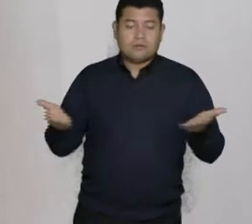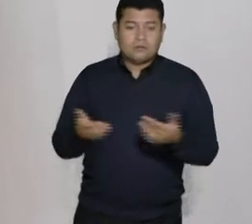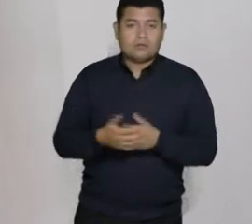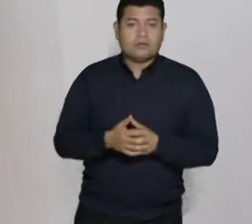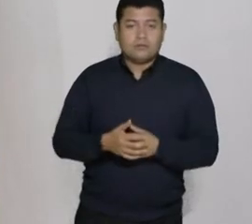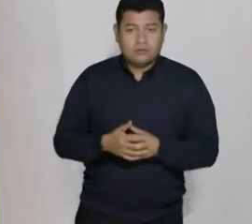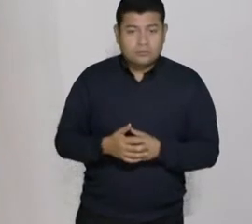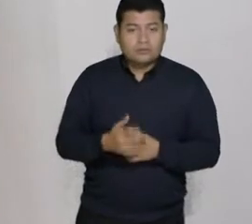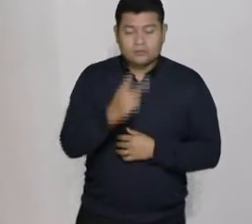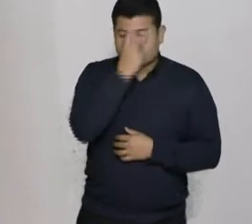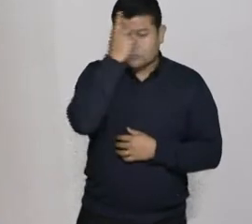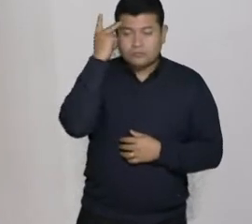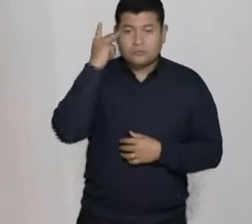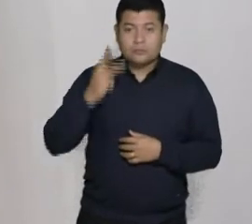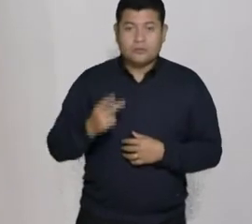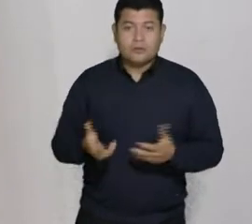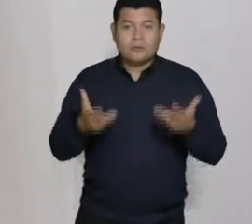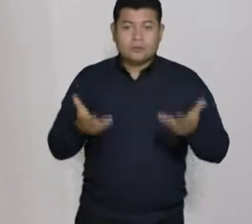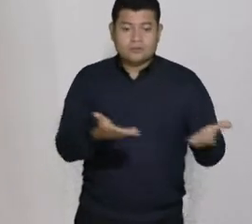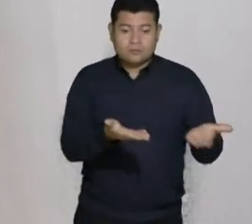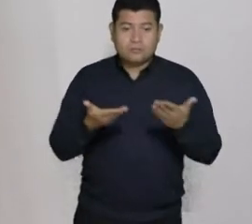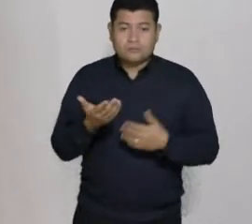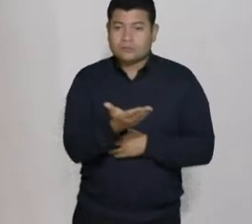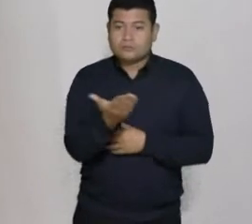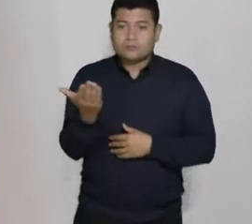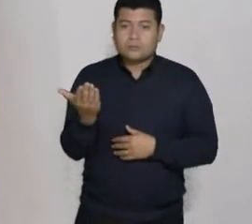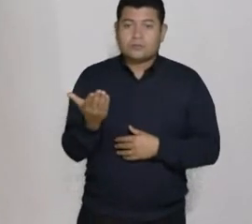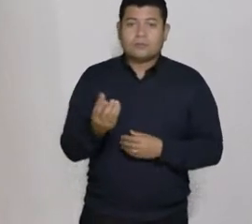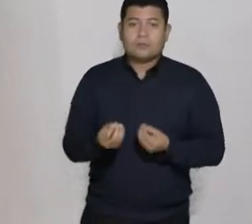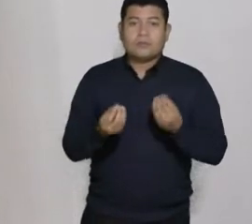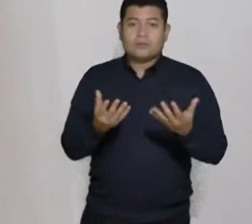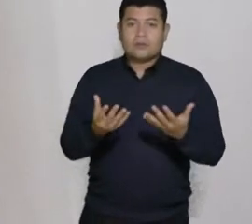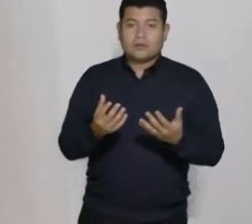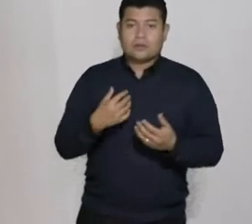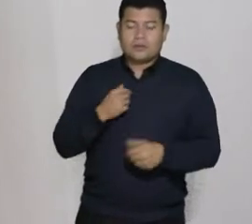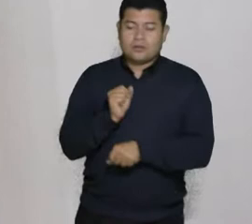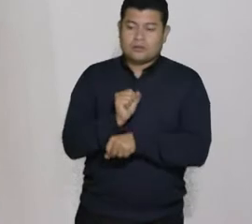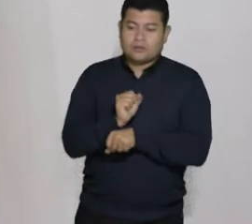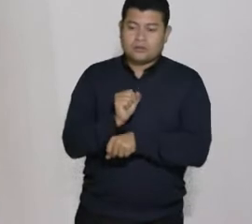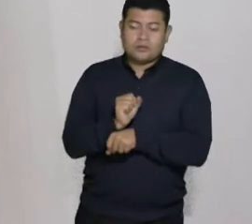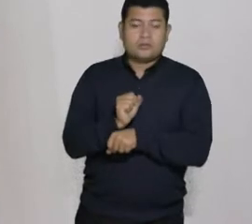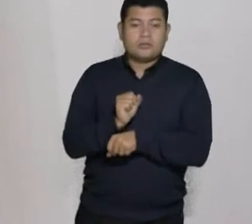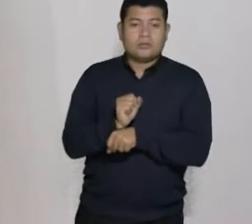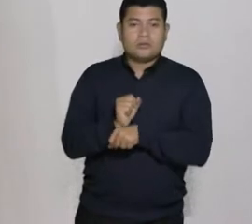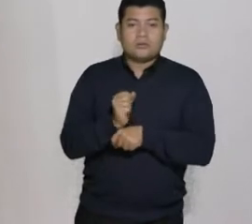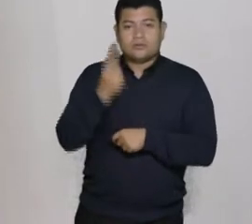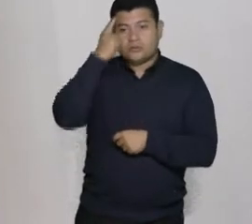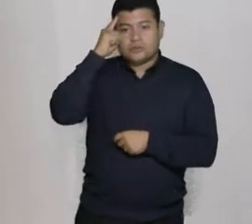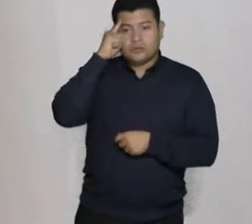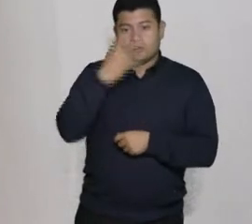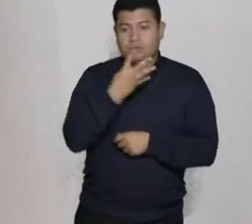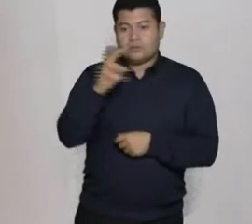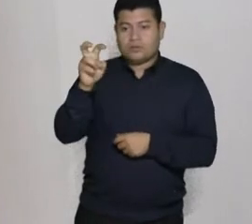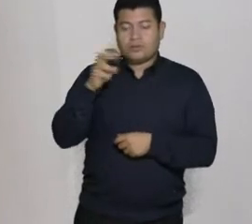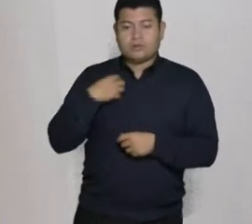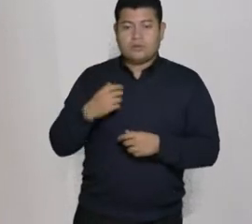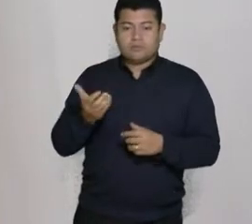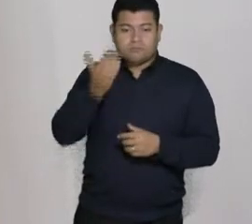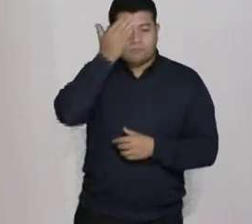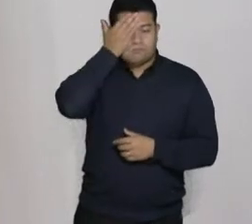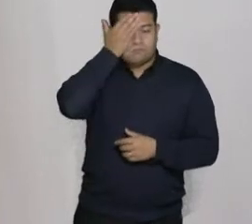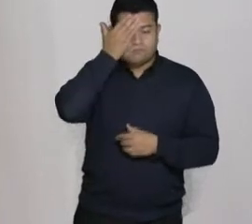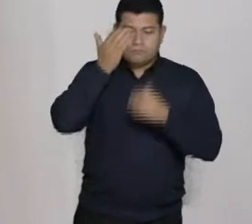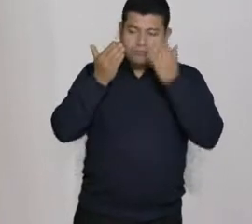caso dessas pessoas eu faço um convite para que fiquem 45 dias com uma venda nos olhos